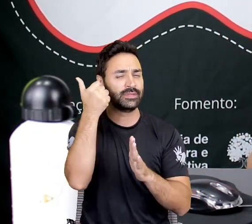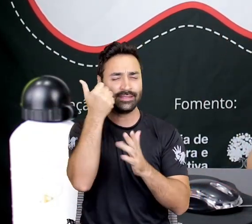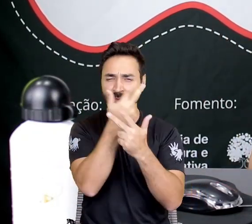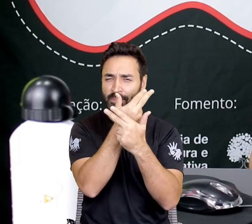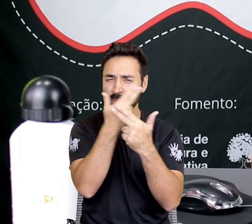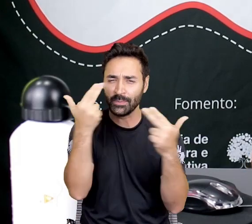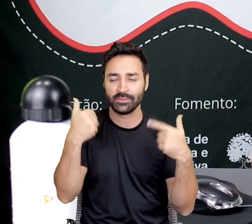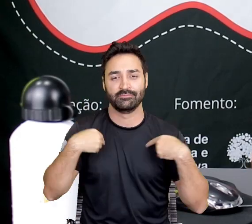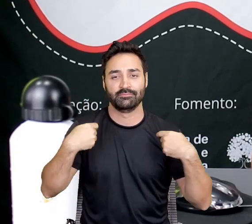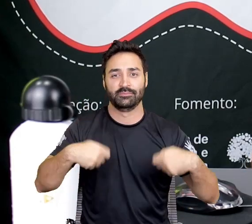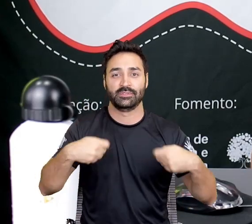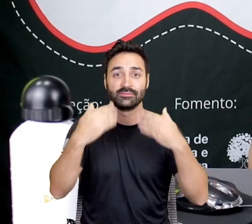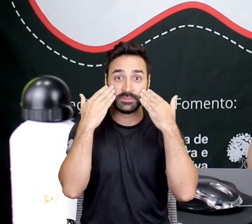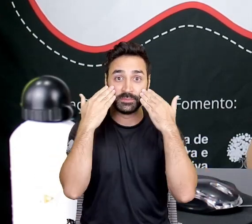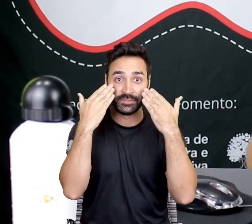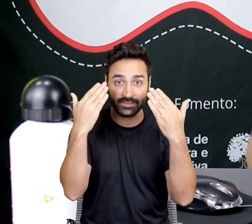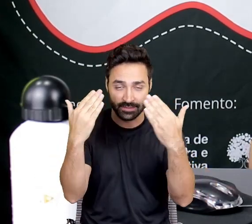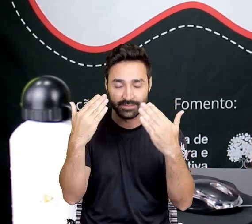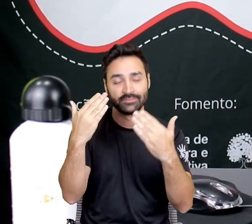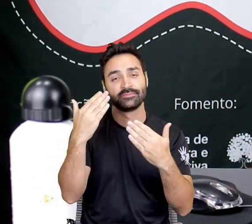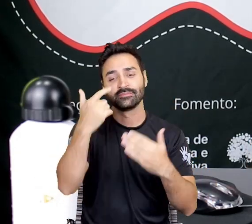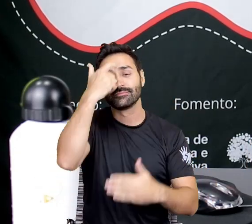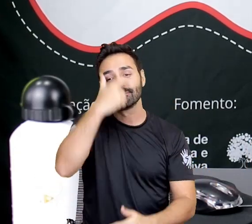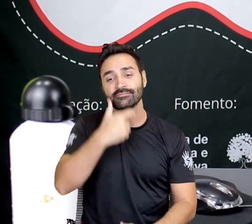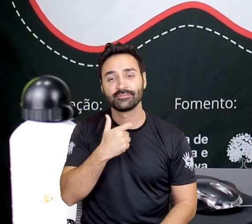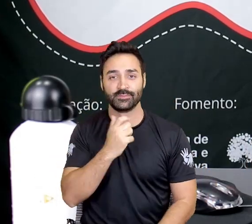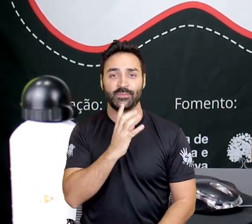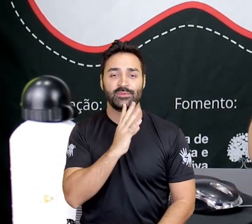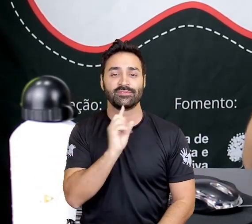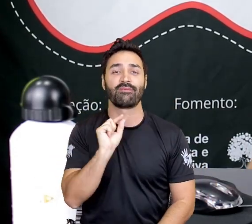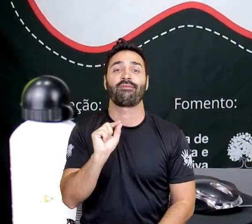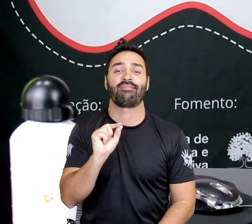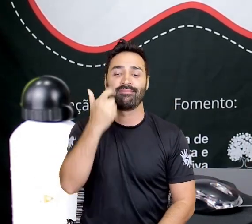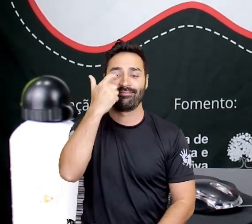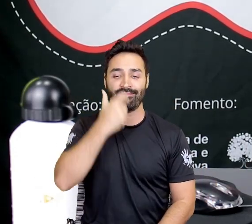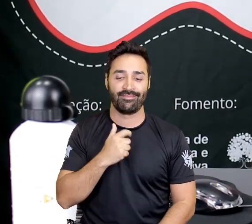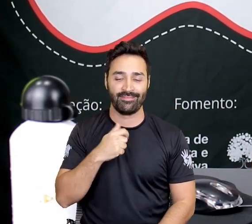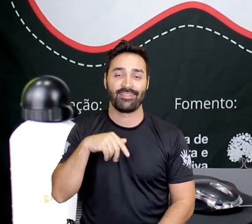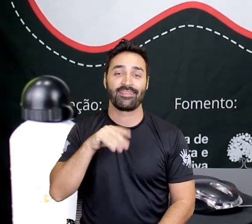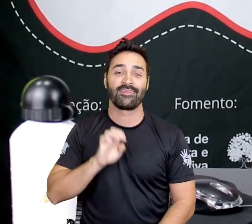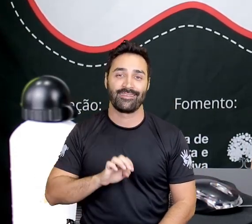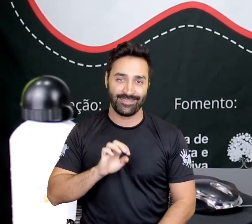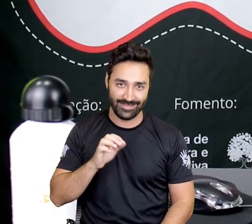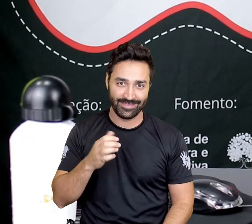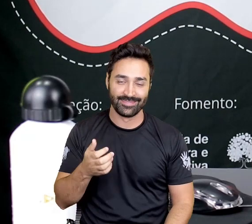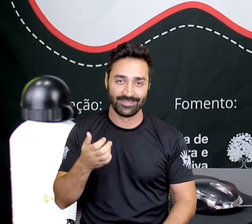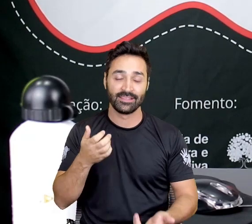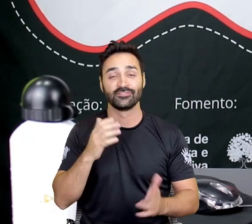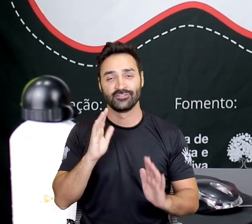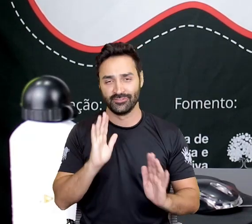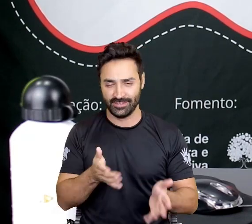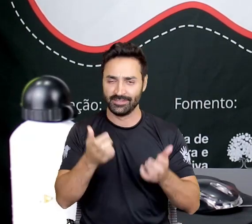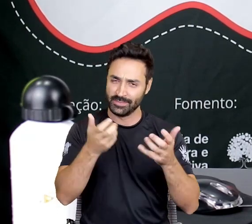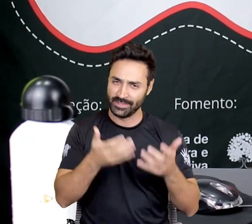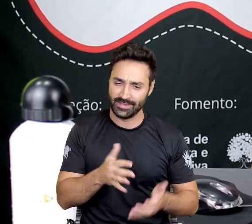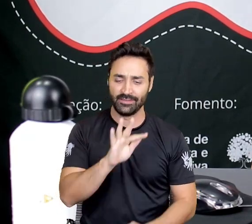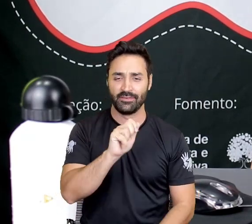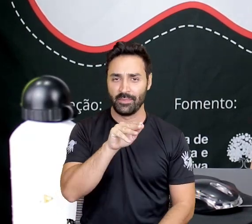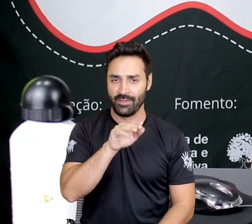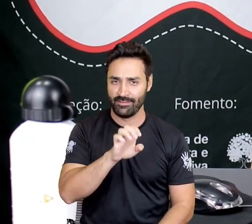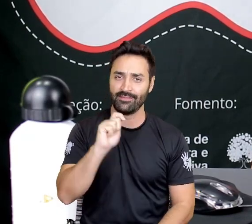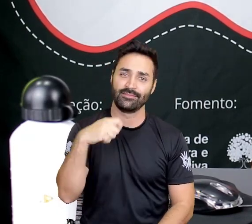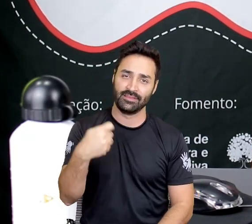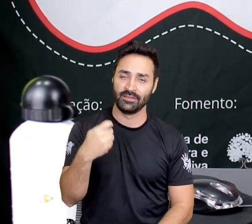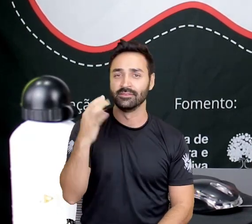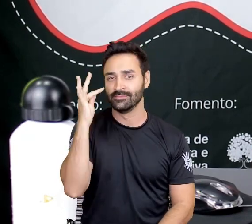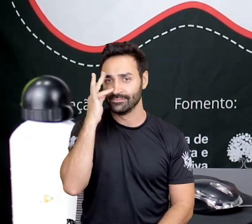é me apresentar, né? Vocês têm que saber quem é que está aqui falando com vocês. Como eu já falei meu nome, Fabiane, meu sinal é